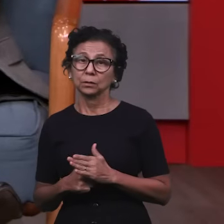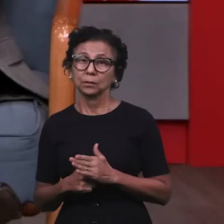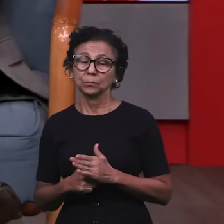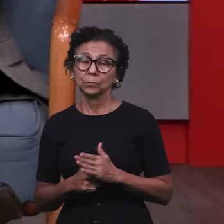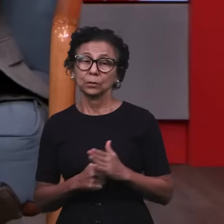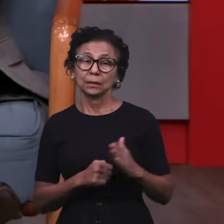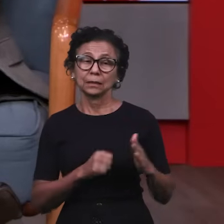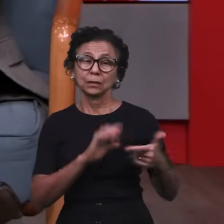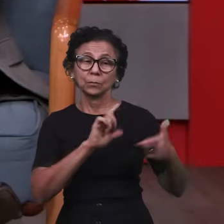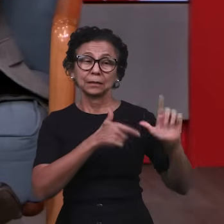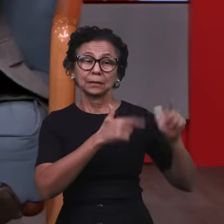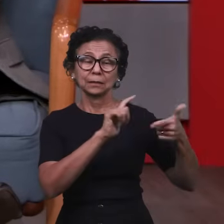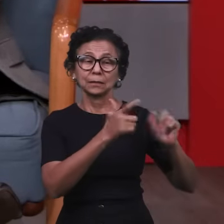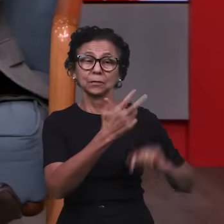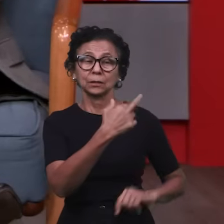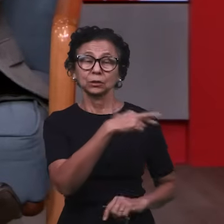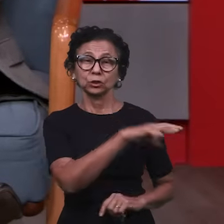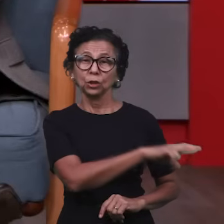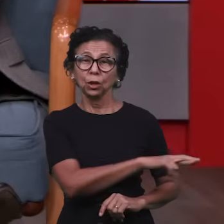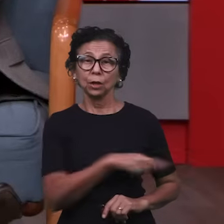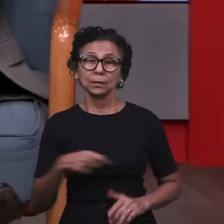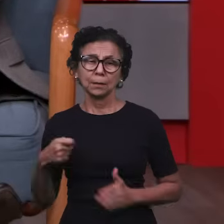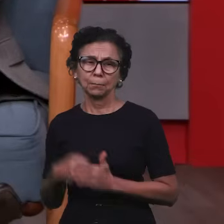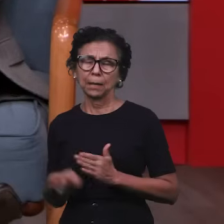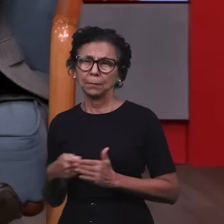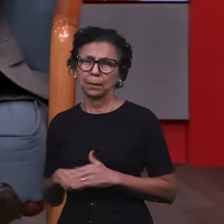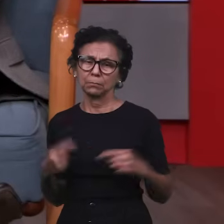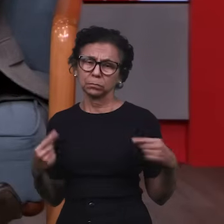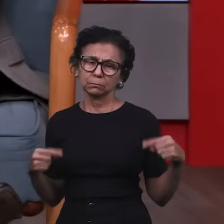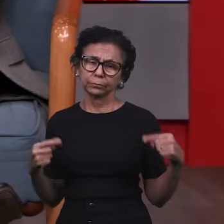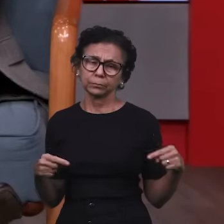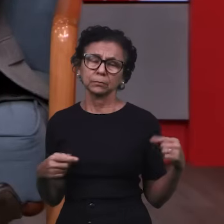uma oposição,